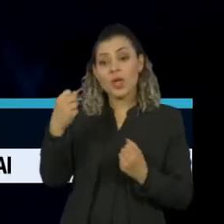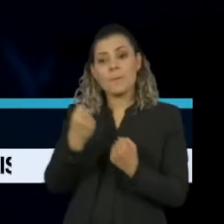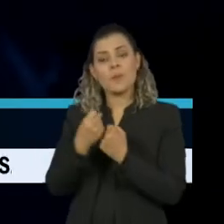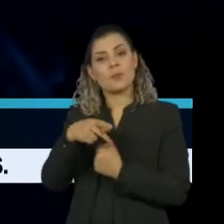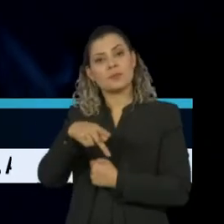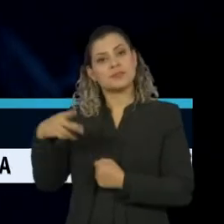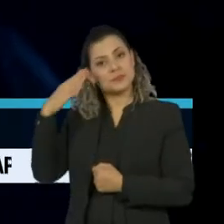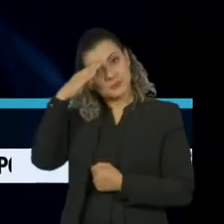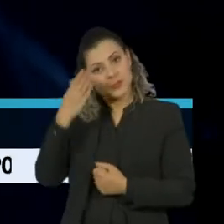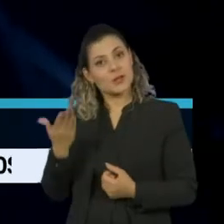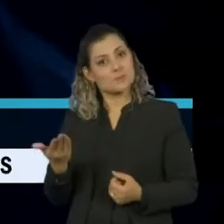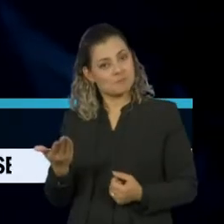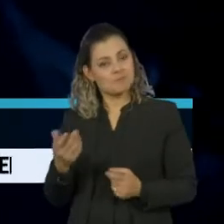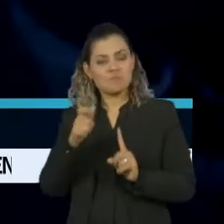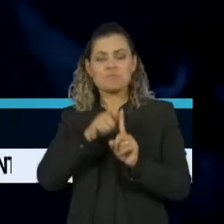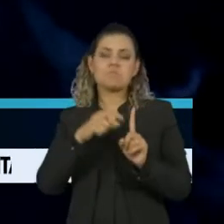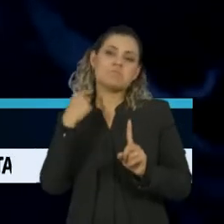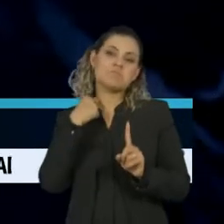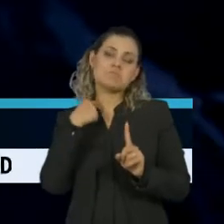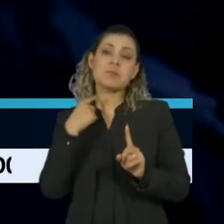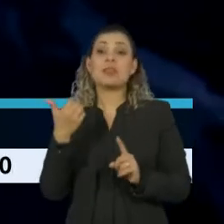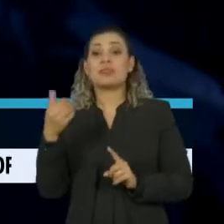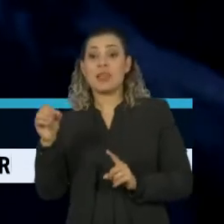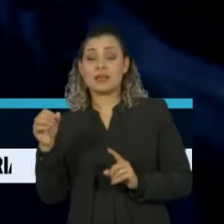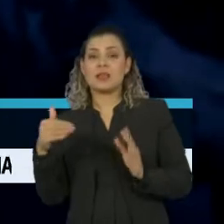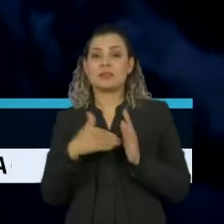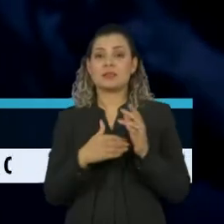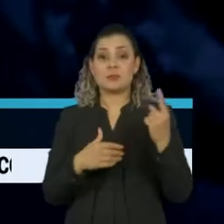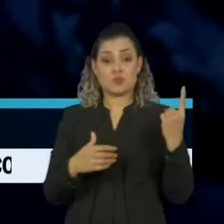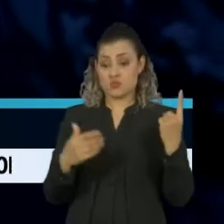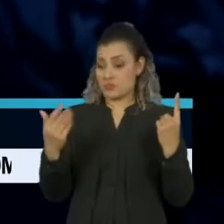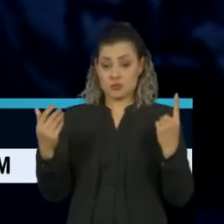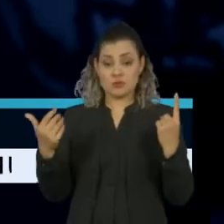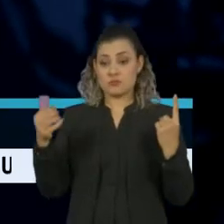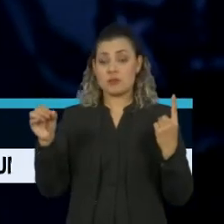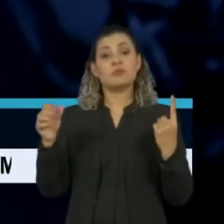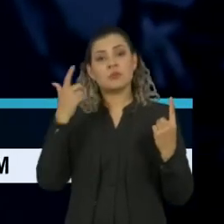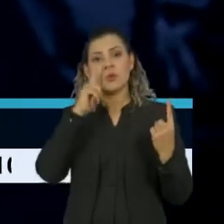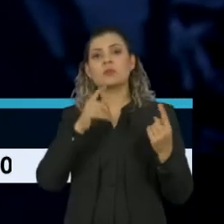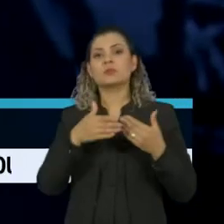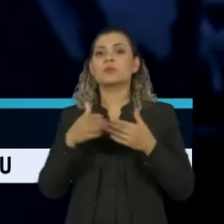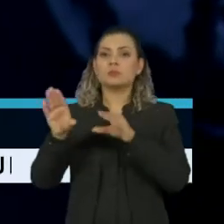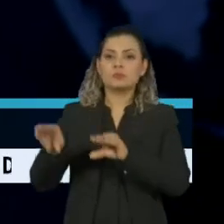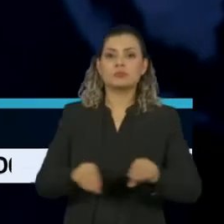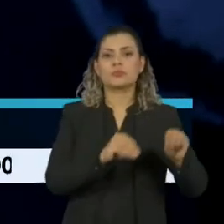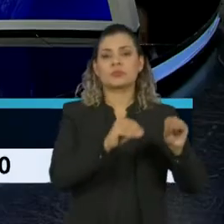bolsonaristas em maio por 10 votos a 1 o supremo decidiu validar as investigações do inquérito